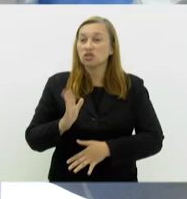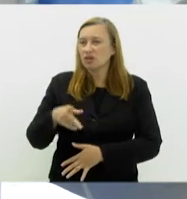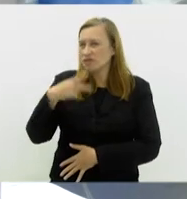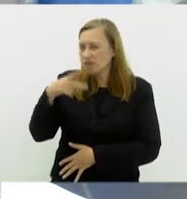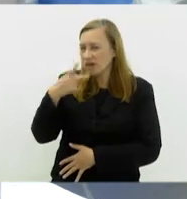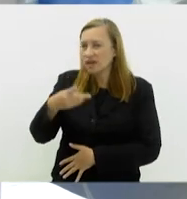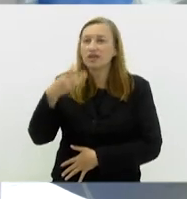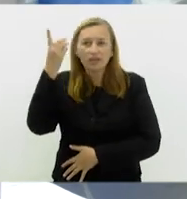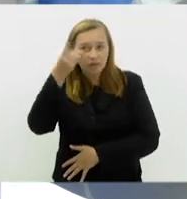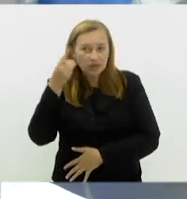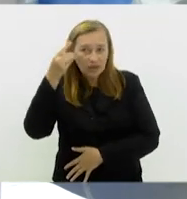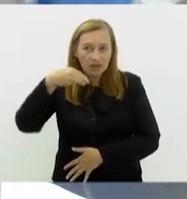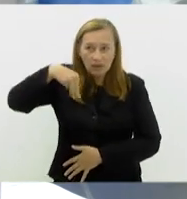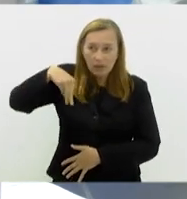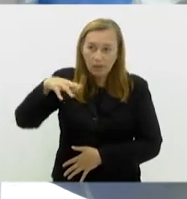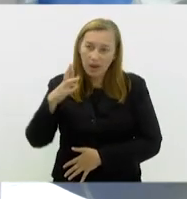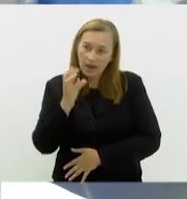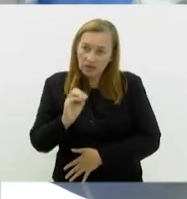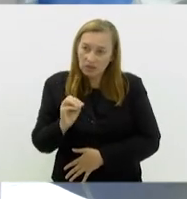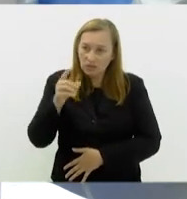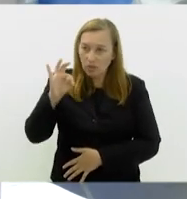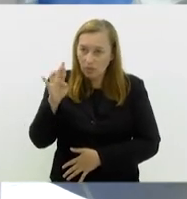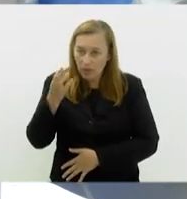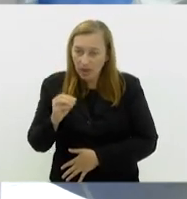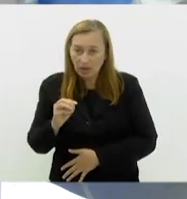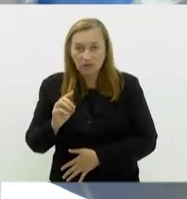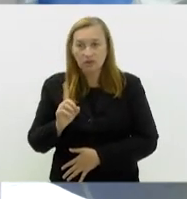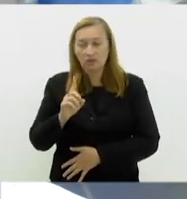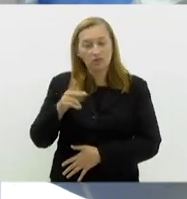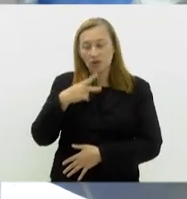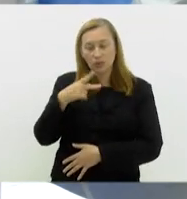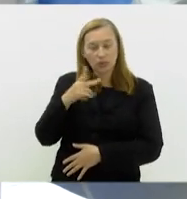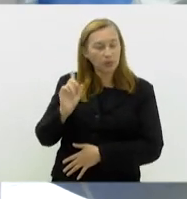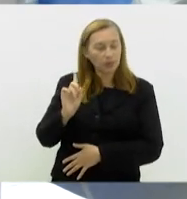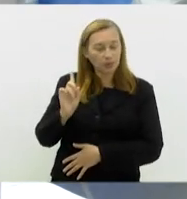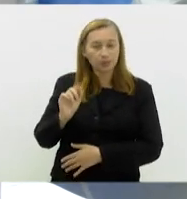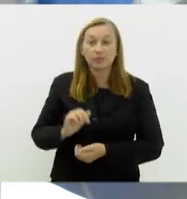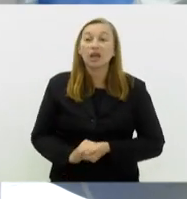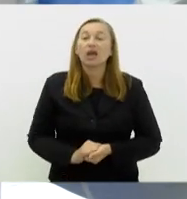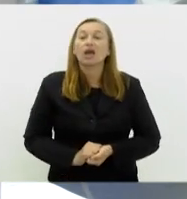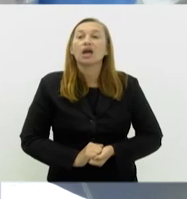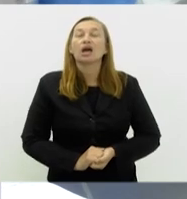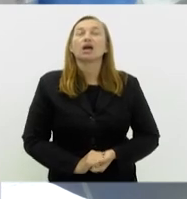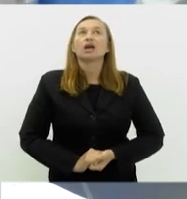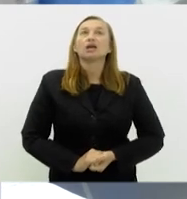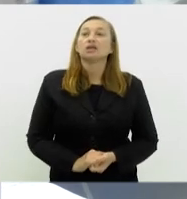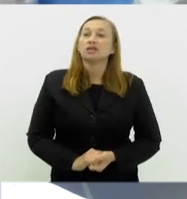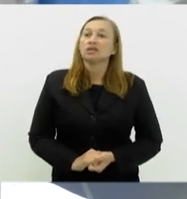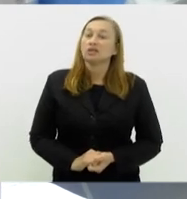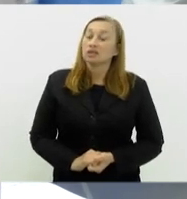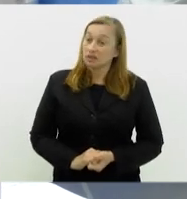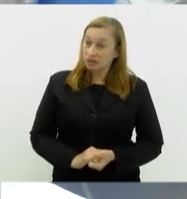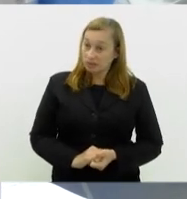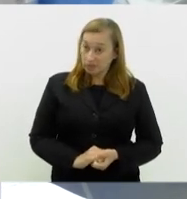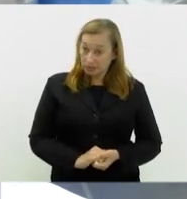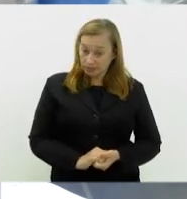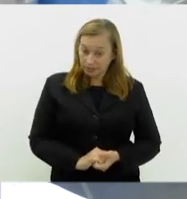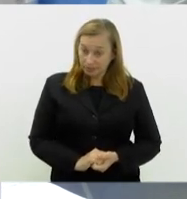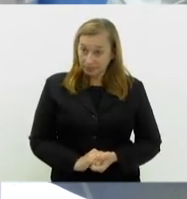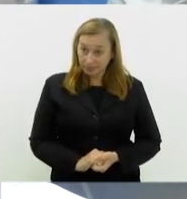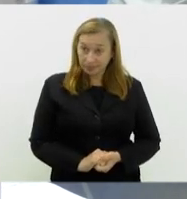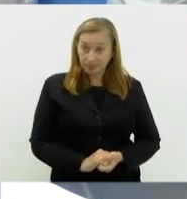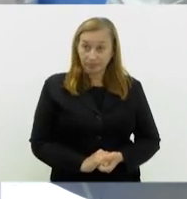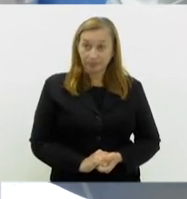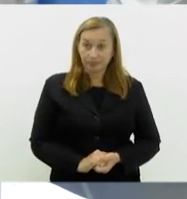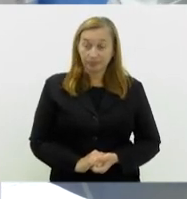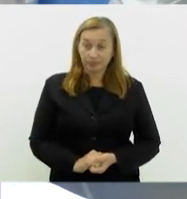Deputado mar não não falou Presidente senão não poderia vamos lá ó a